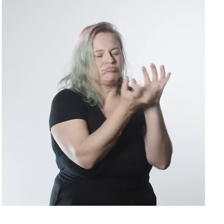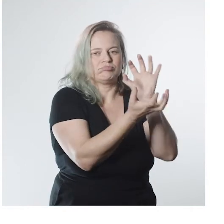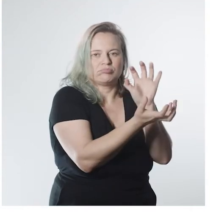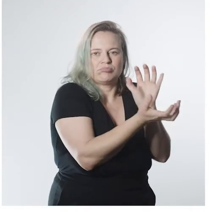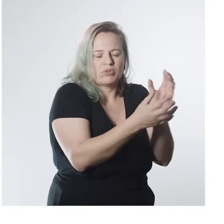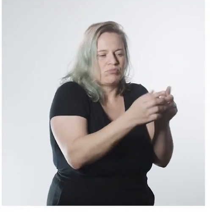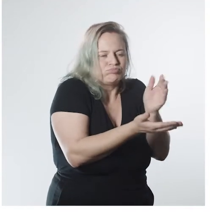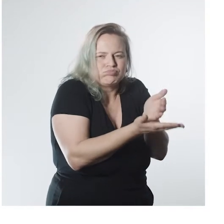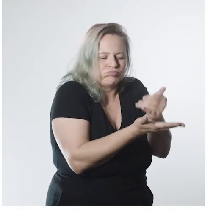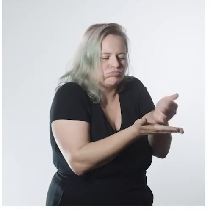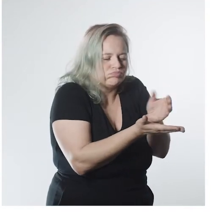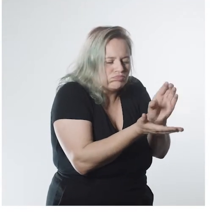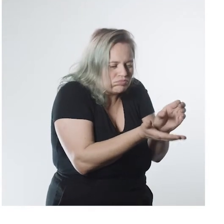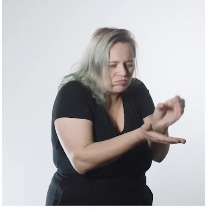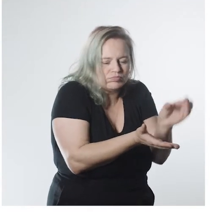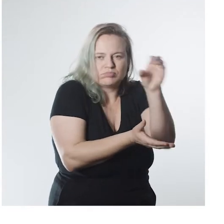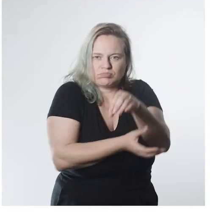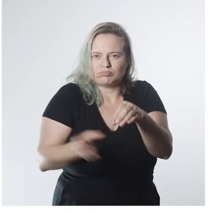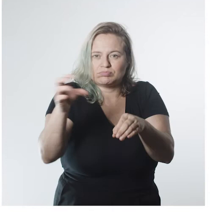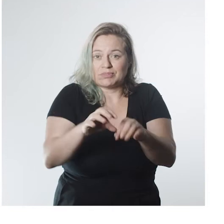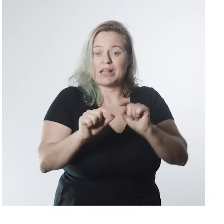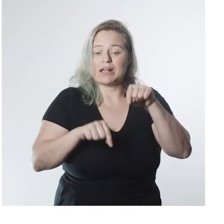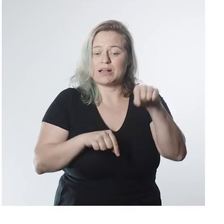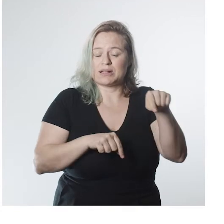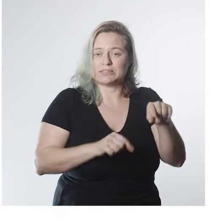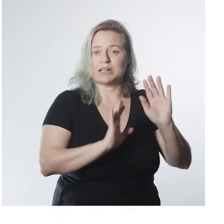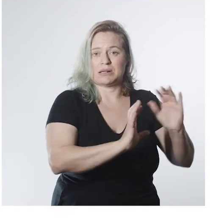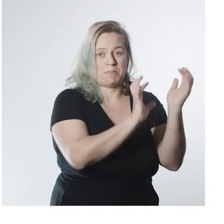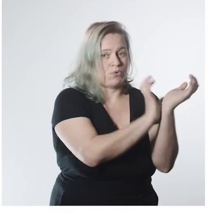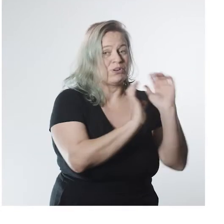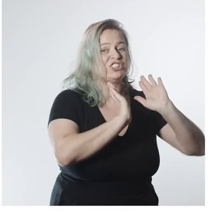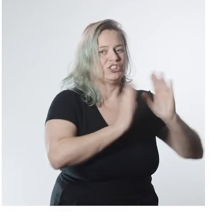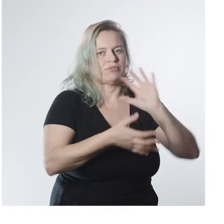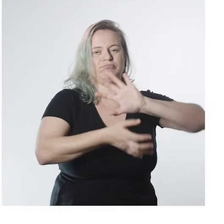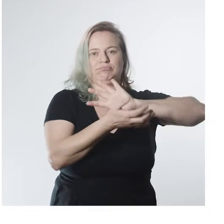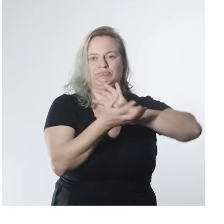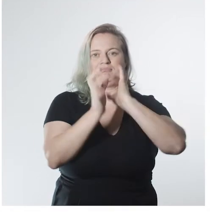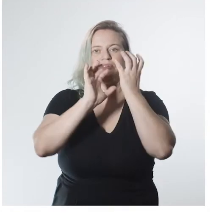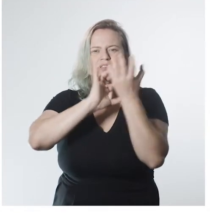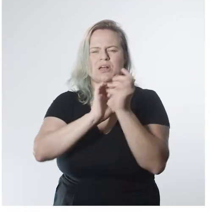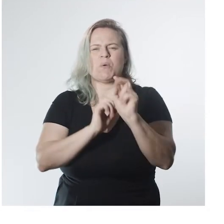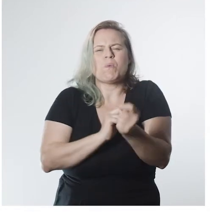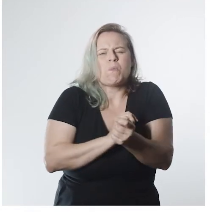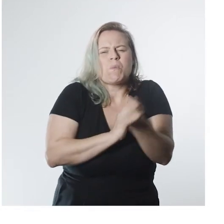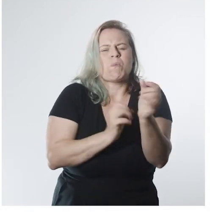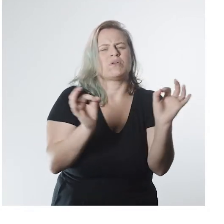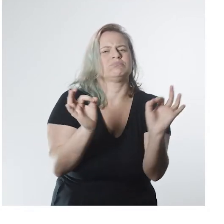em cubos pequenos. Essa abóbora, ela tá branqueada, por isso que ela vai entrar no final só aqui, ela já tá praticamente pronta.